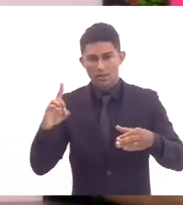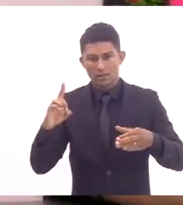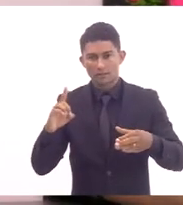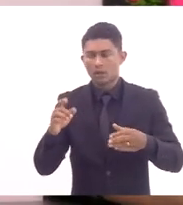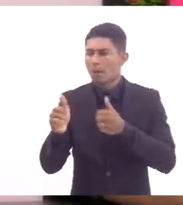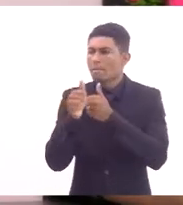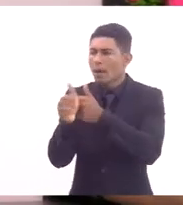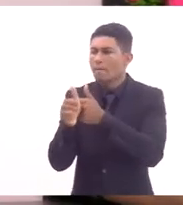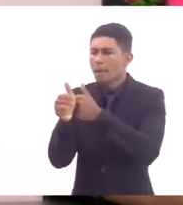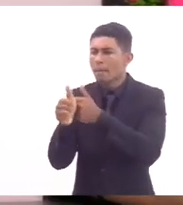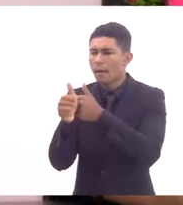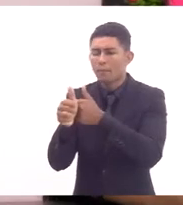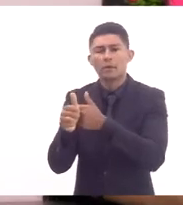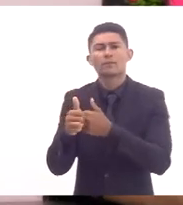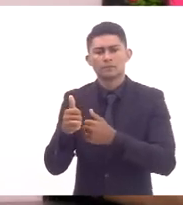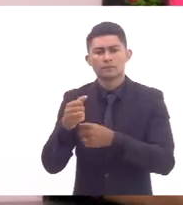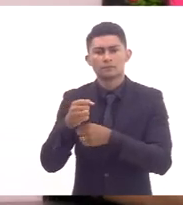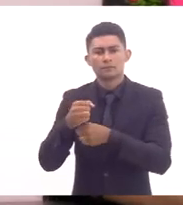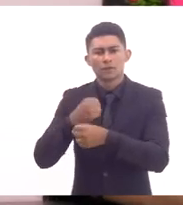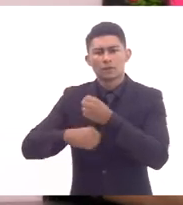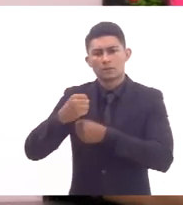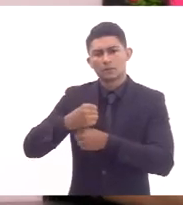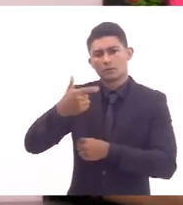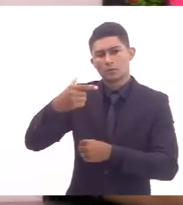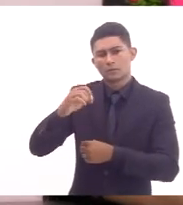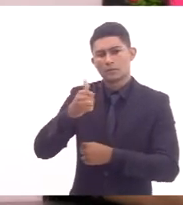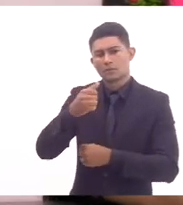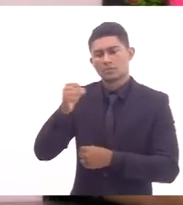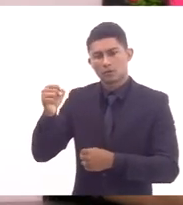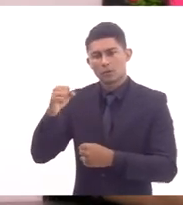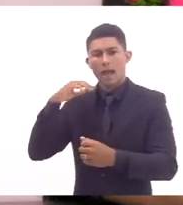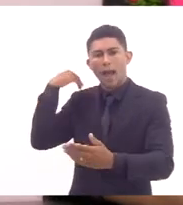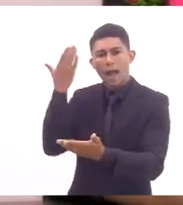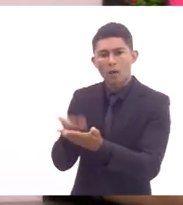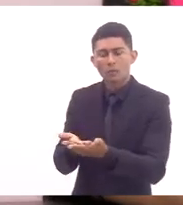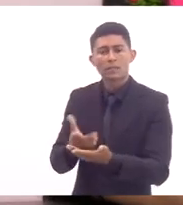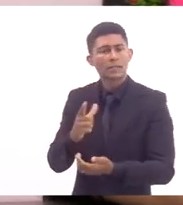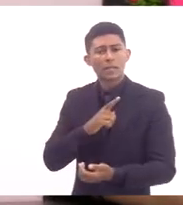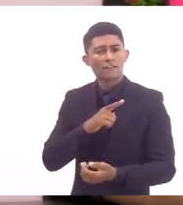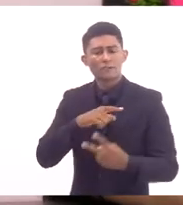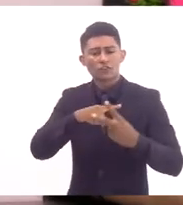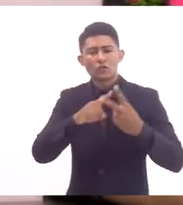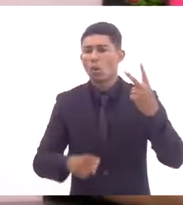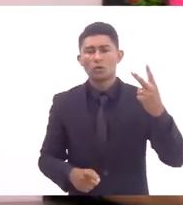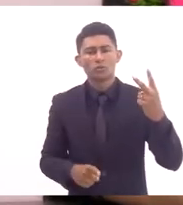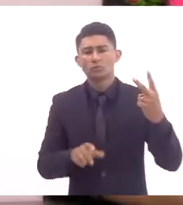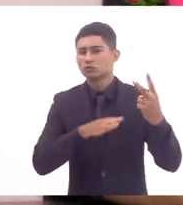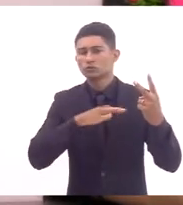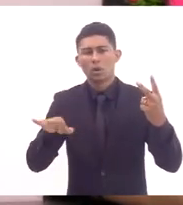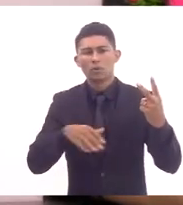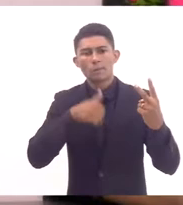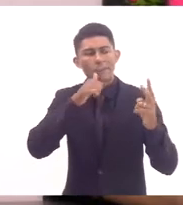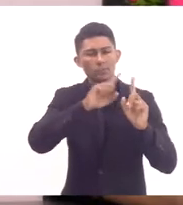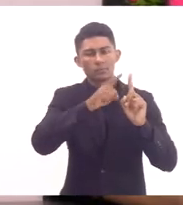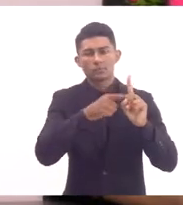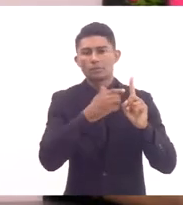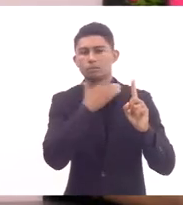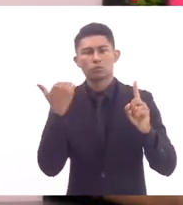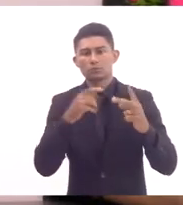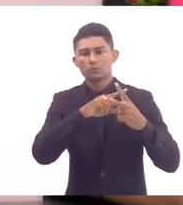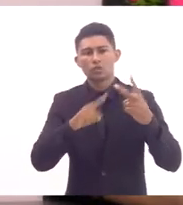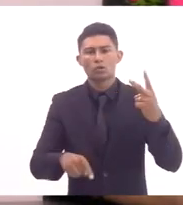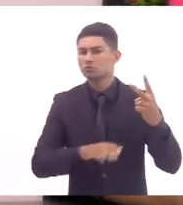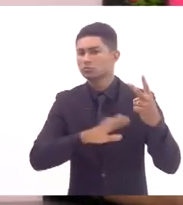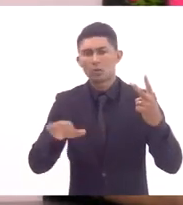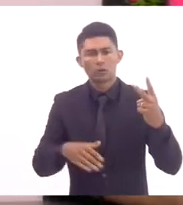perto o trabalho do nudem de 2018 para cá atuou em dois casos de mortalidade materna né Então